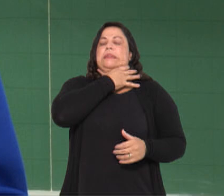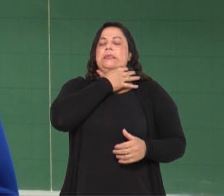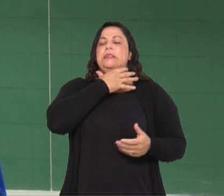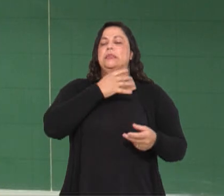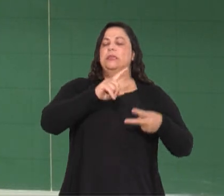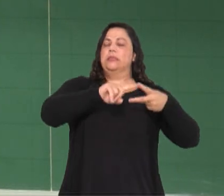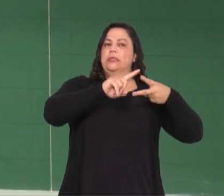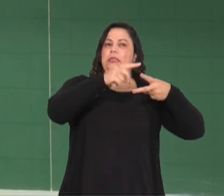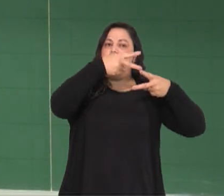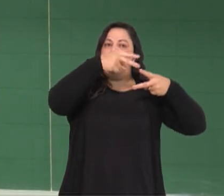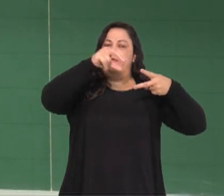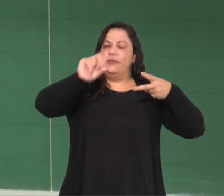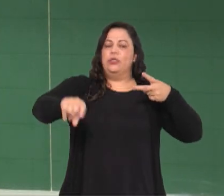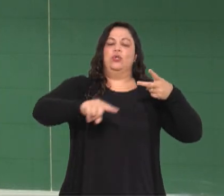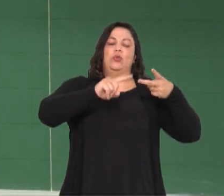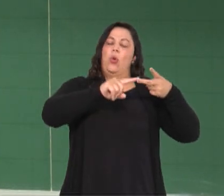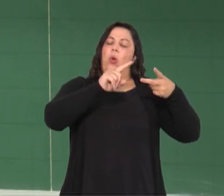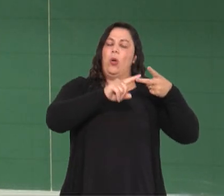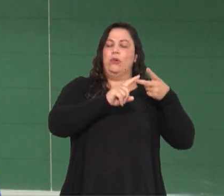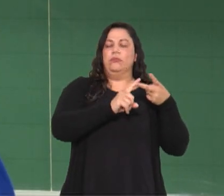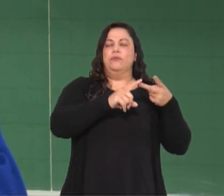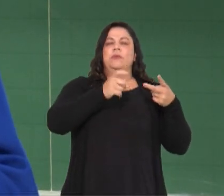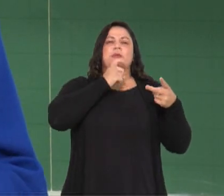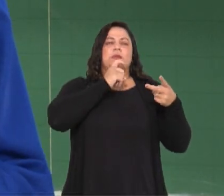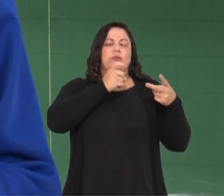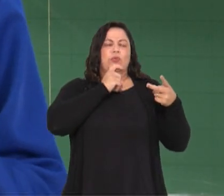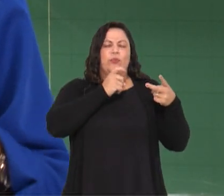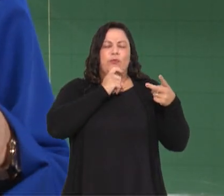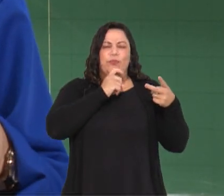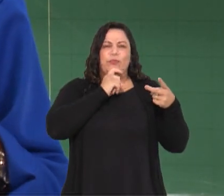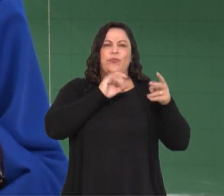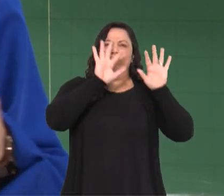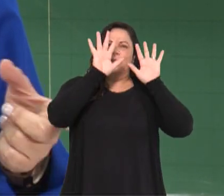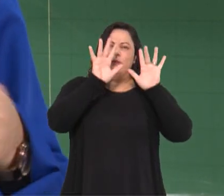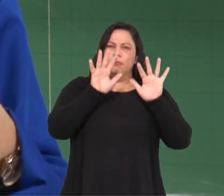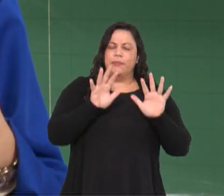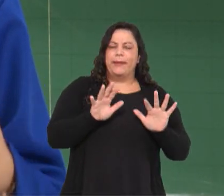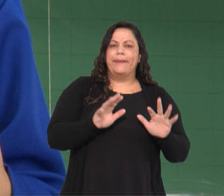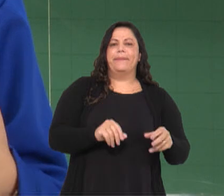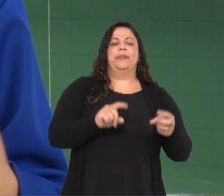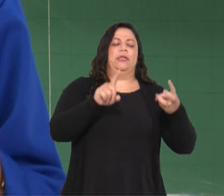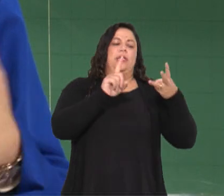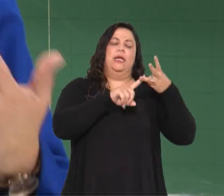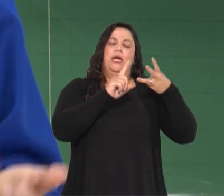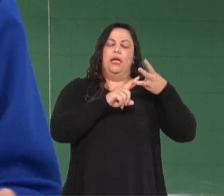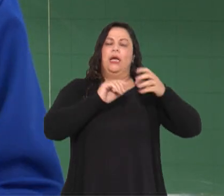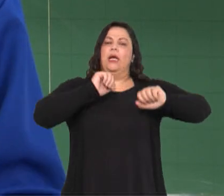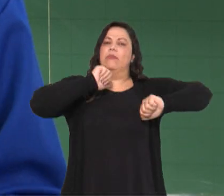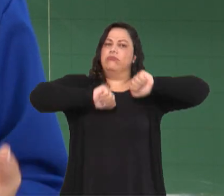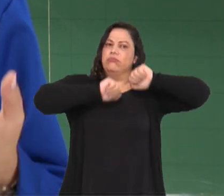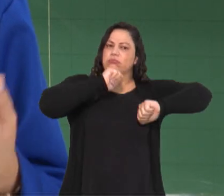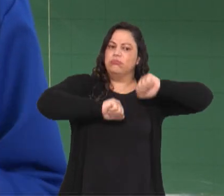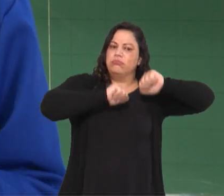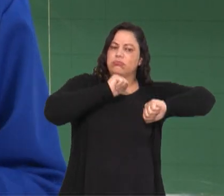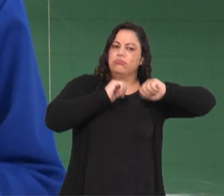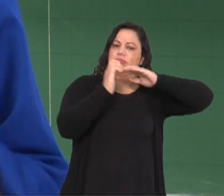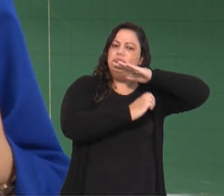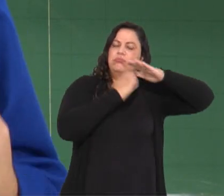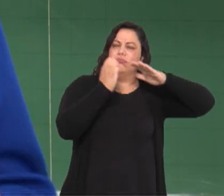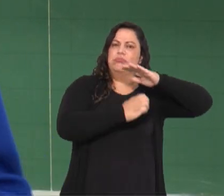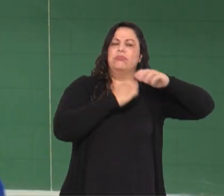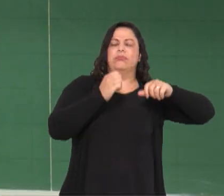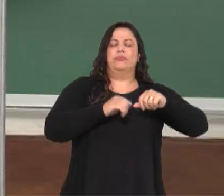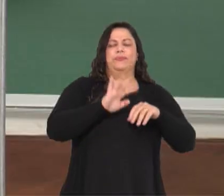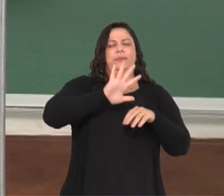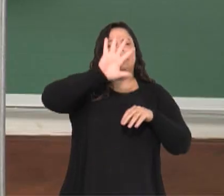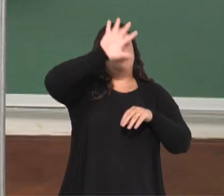crise de 29, sofreram com a geada, sofreram no sentido da industrialização, né, que aí houve uma alta tributação do